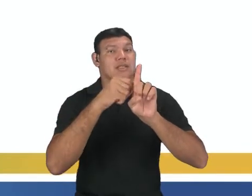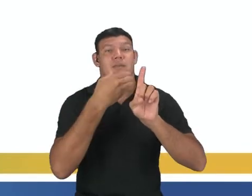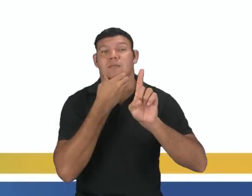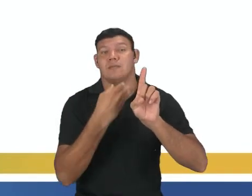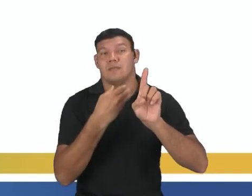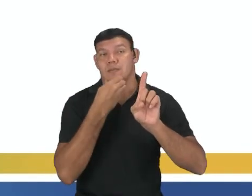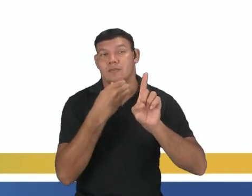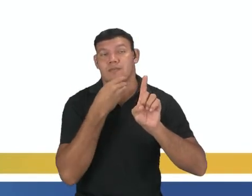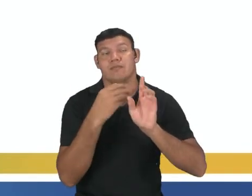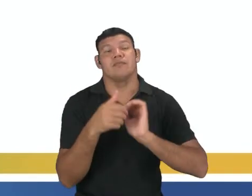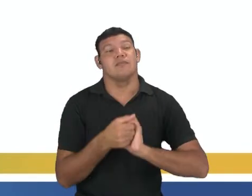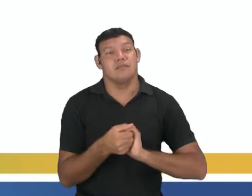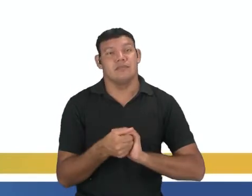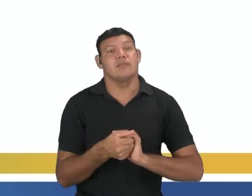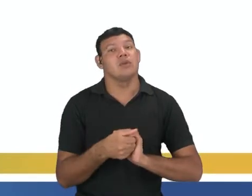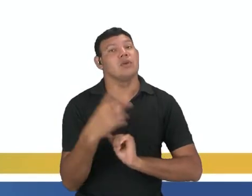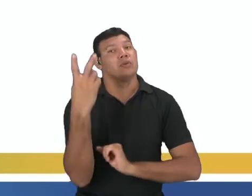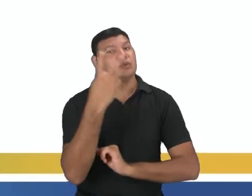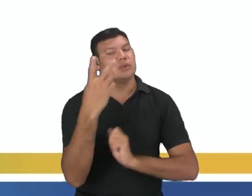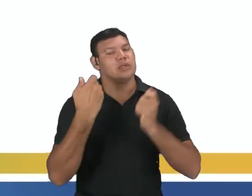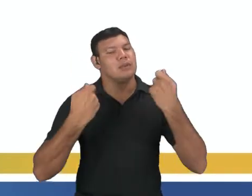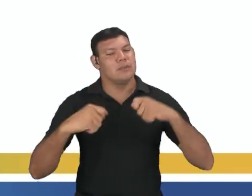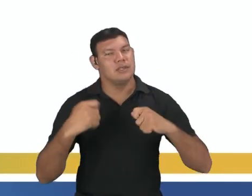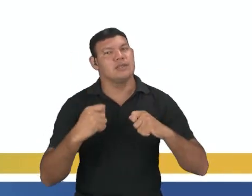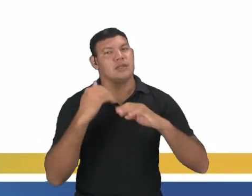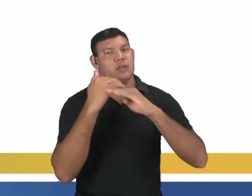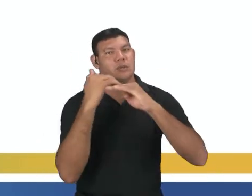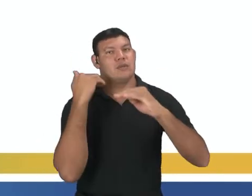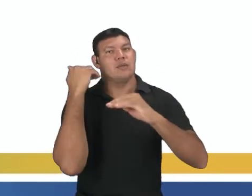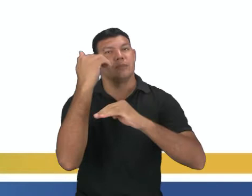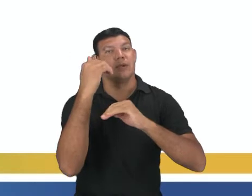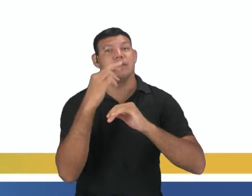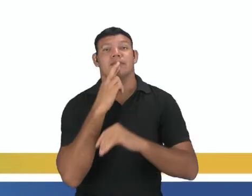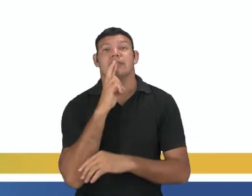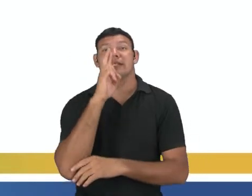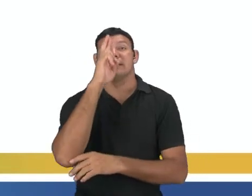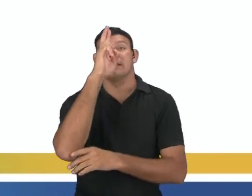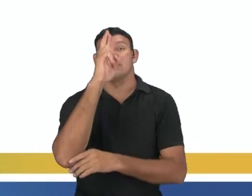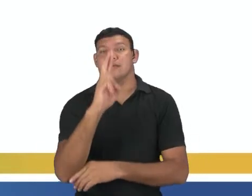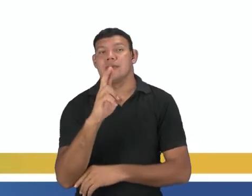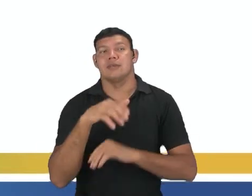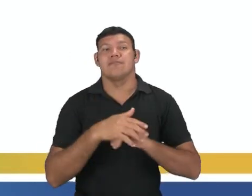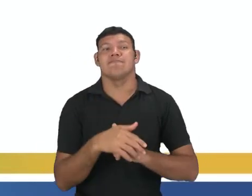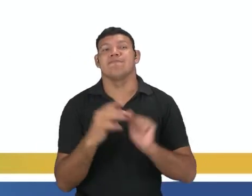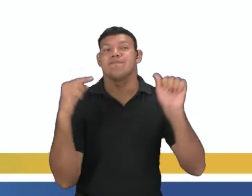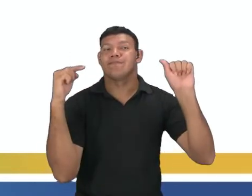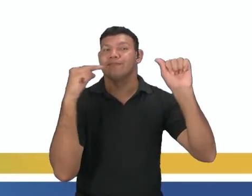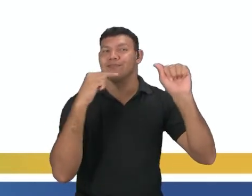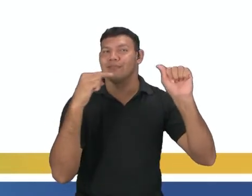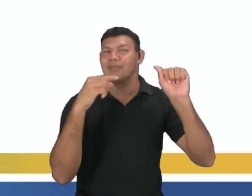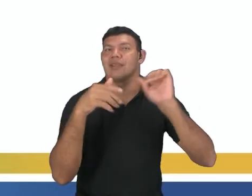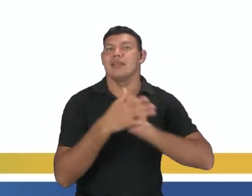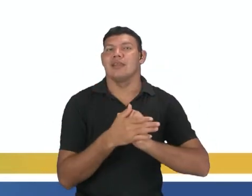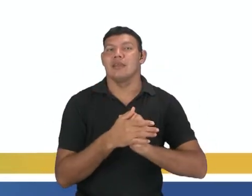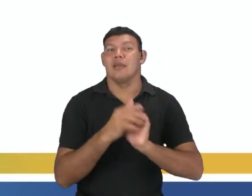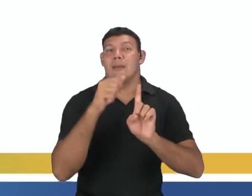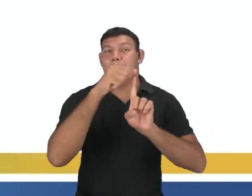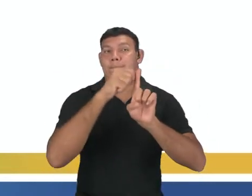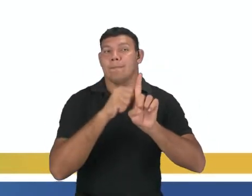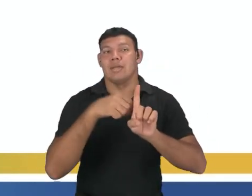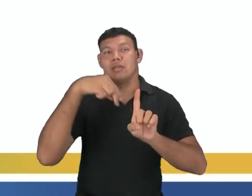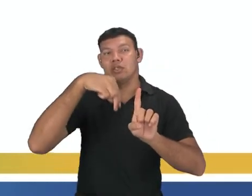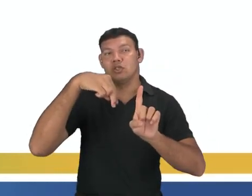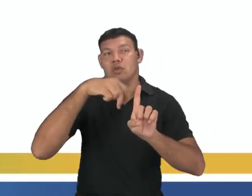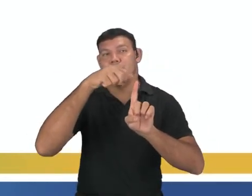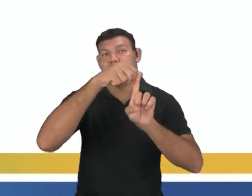está dezembro. Precisamos dos dois que esteja. Então só pode ser a letra A, não é isso? Olha, novembro e dezembro.